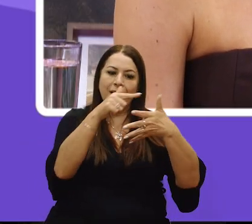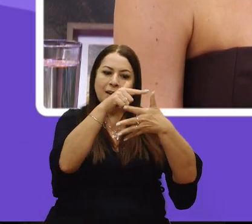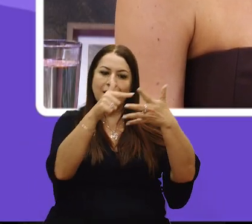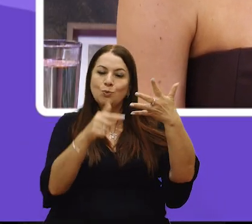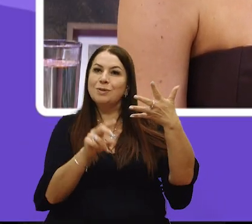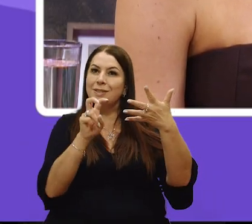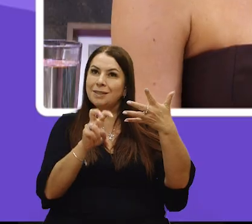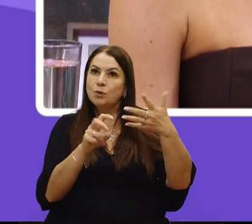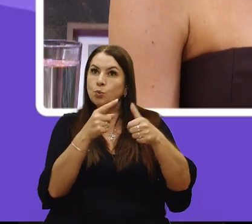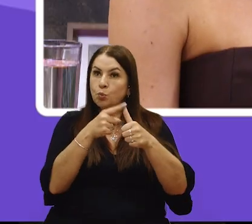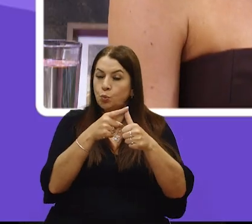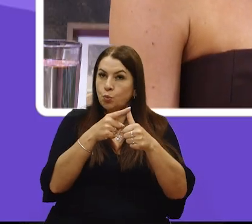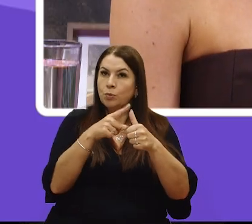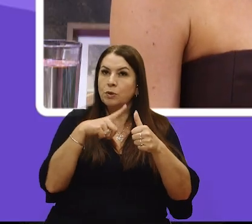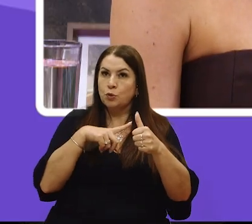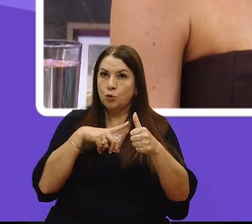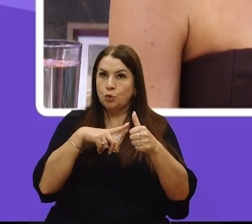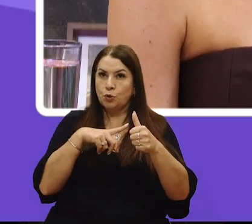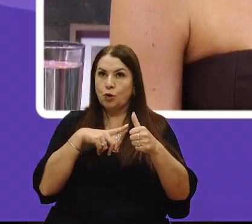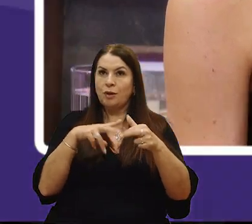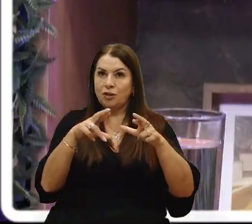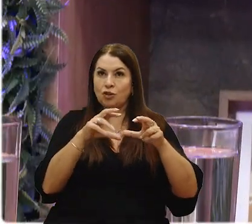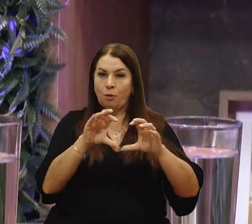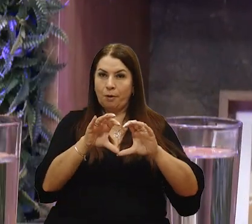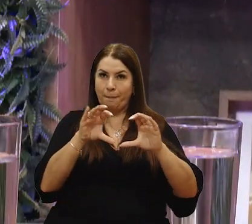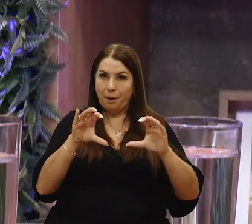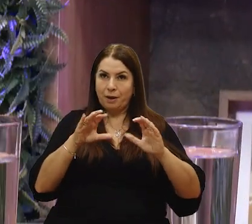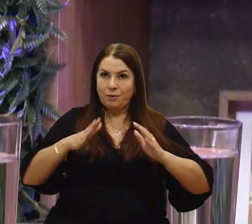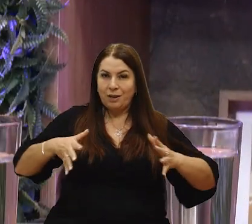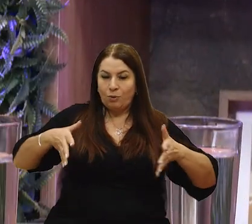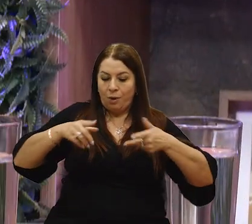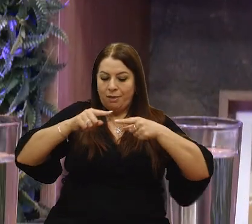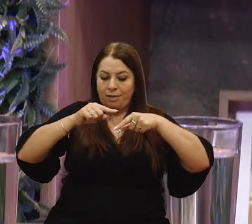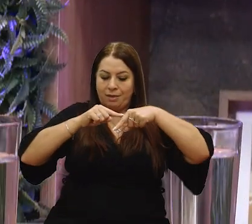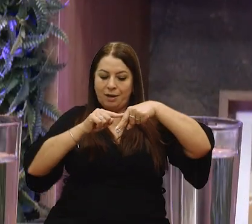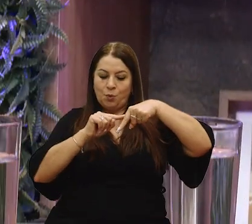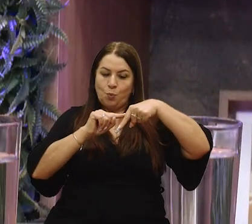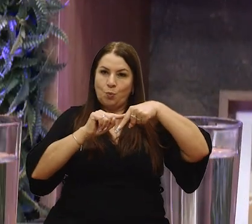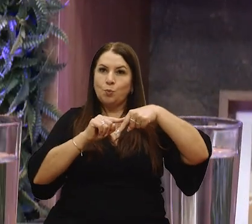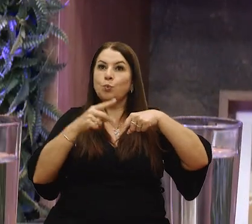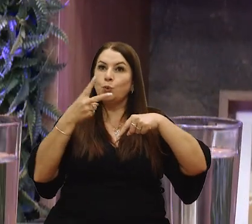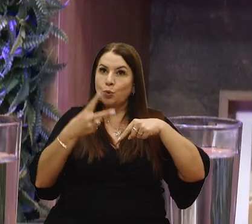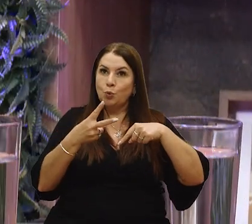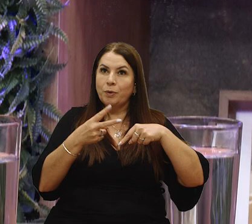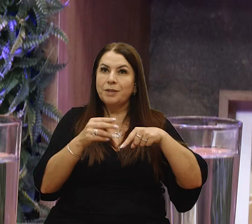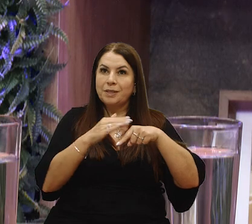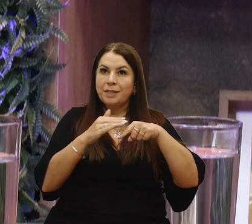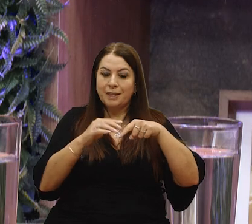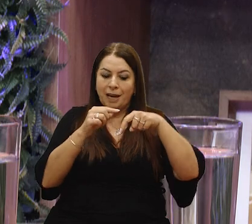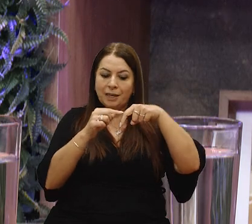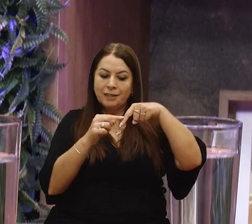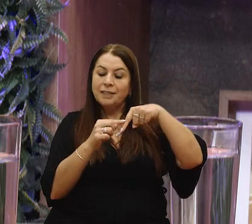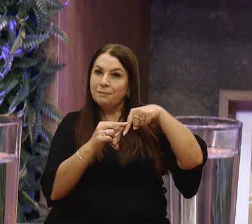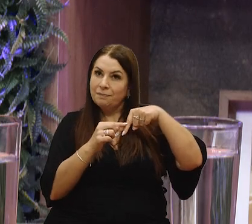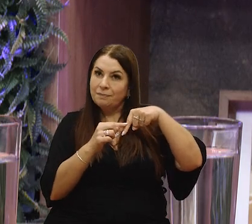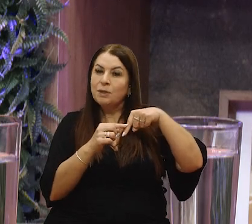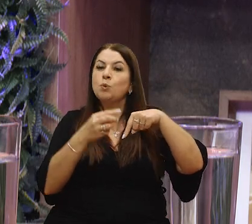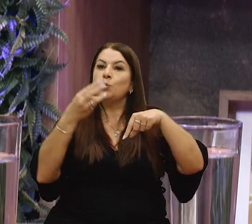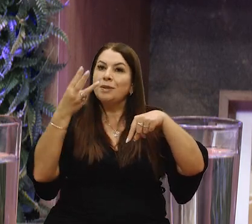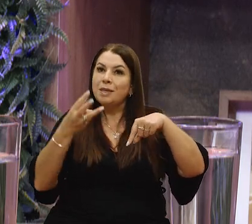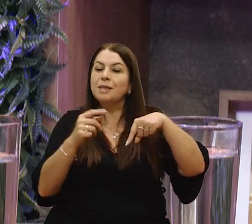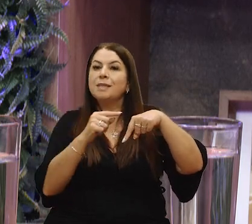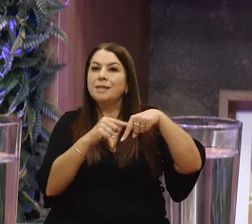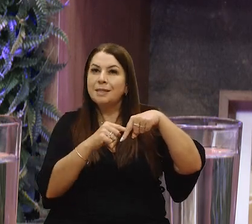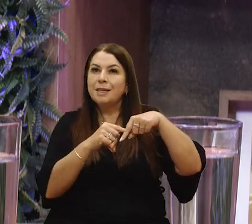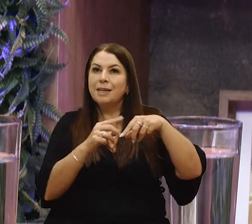antiga, porém ainda é muito subdiagnosticada, A gente tem alguns profissionais que ainda pecam um pouco na questão avaliativa mesmo,